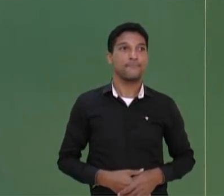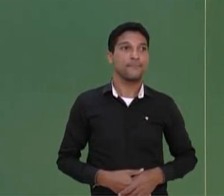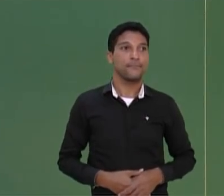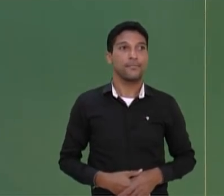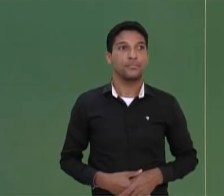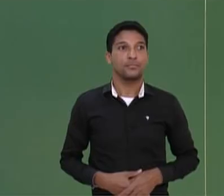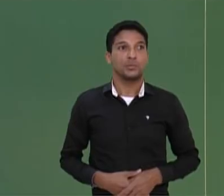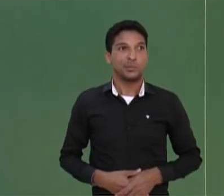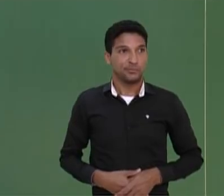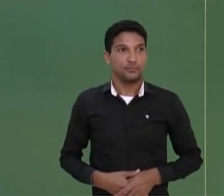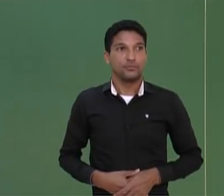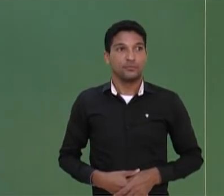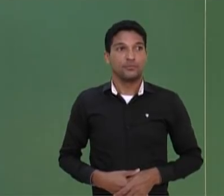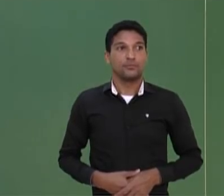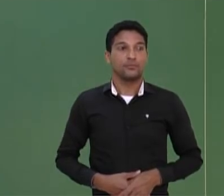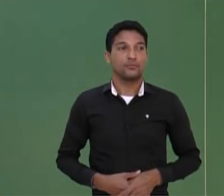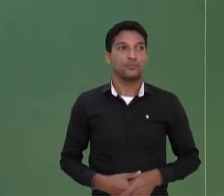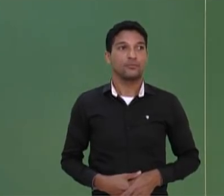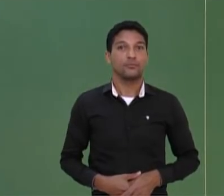Ok, mais.